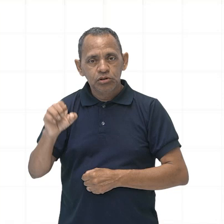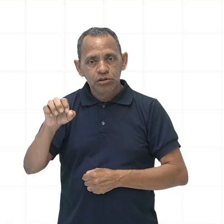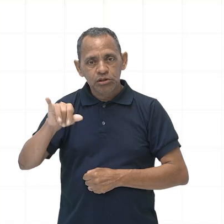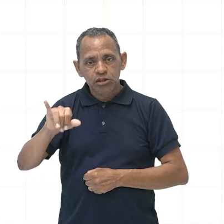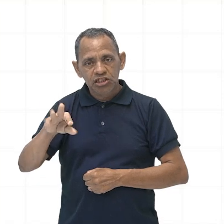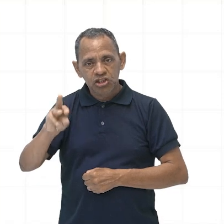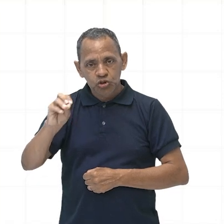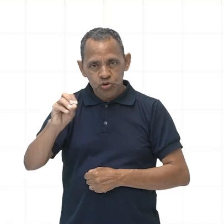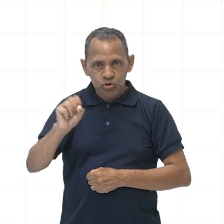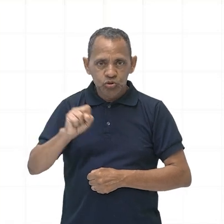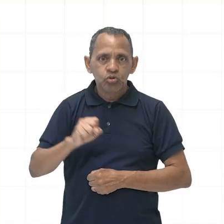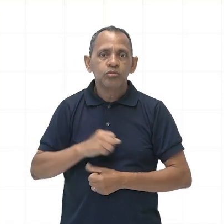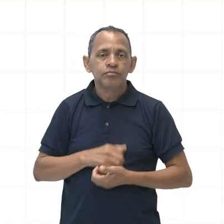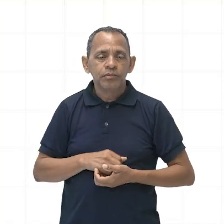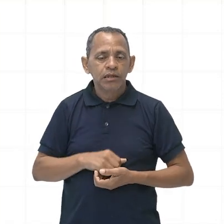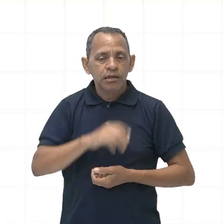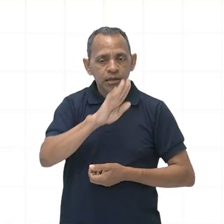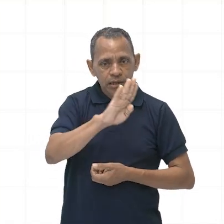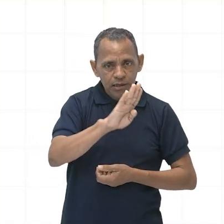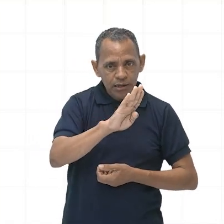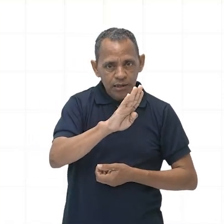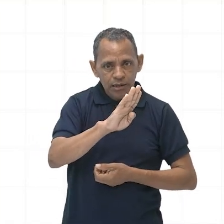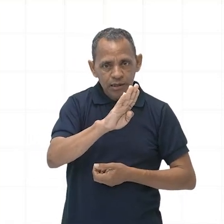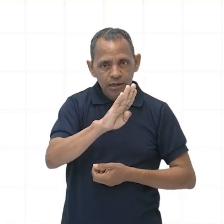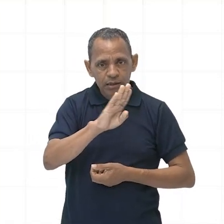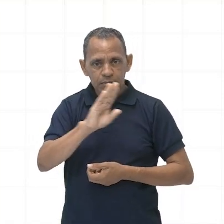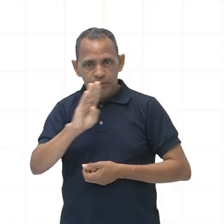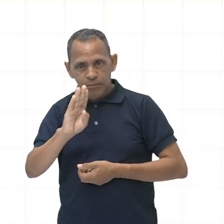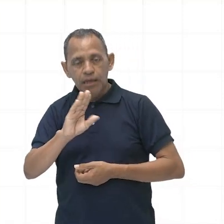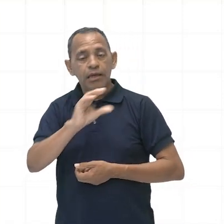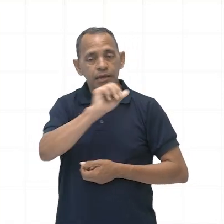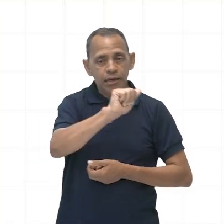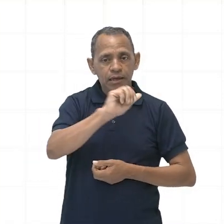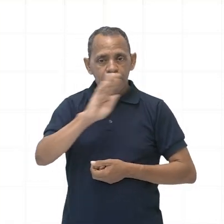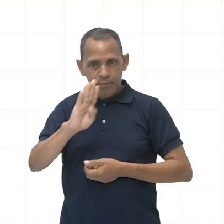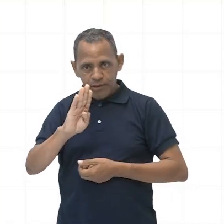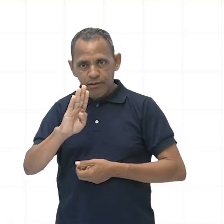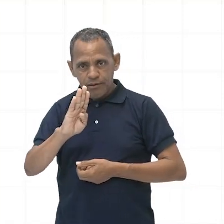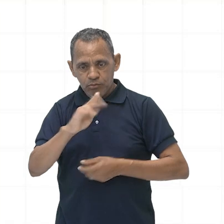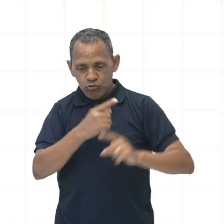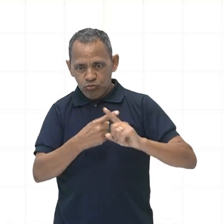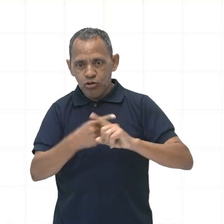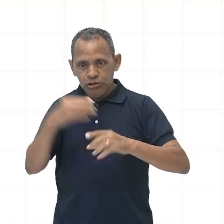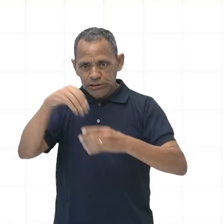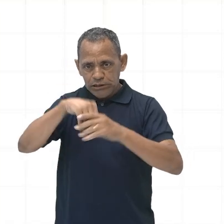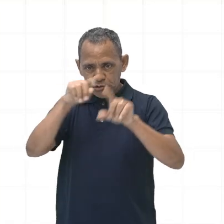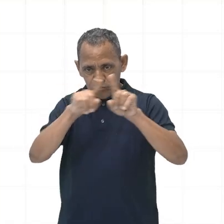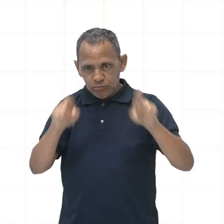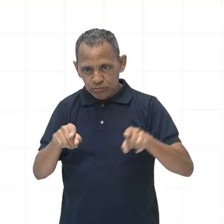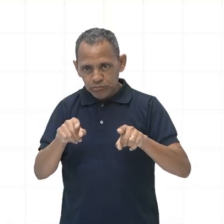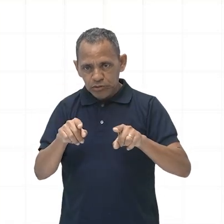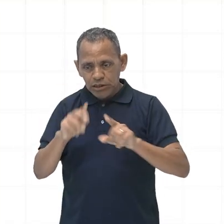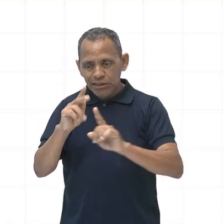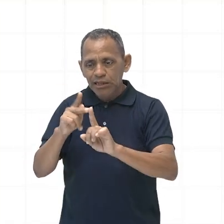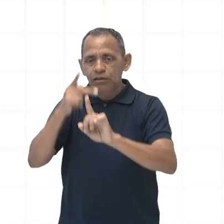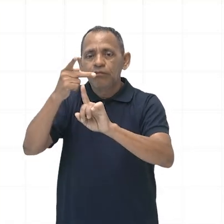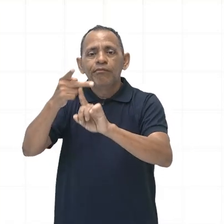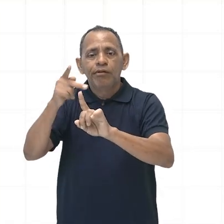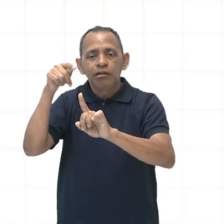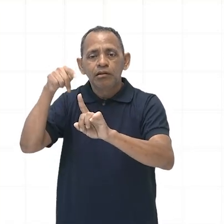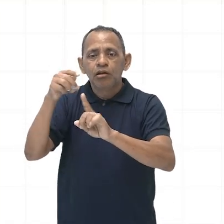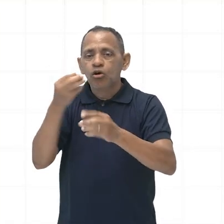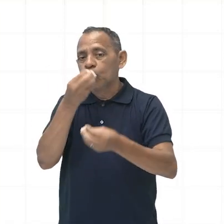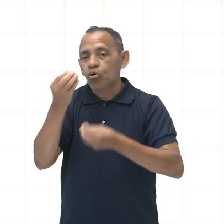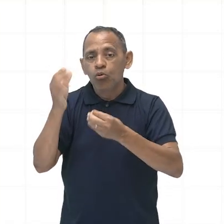multiplicados dentro desse parênteses, e essa multiplicação está sendo elevada a um expoente. E aí, como a gente